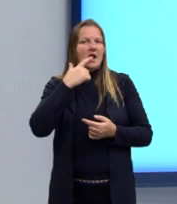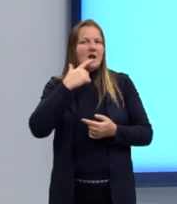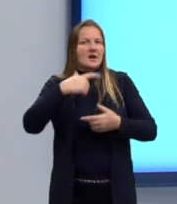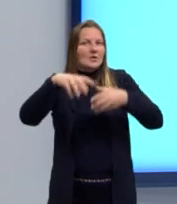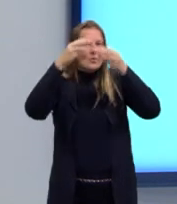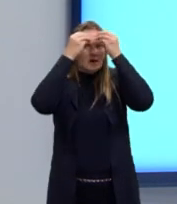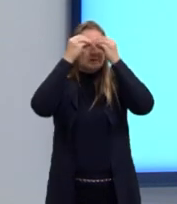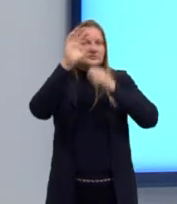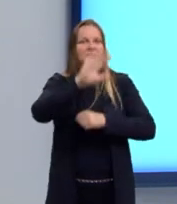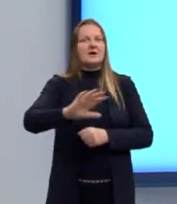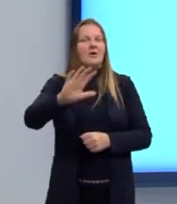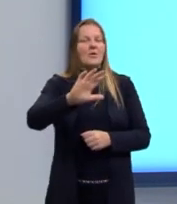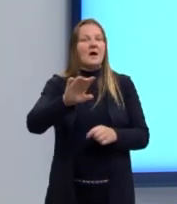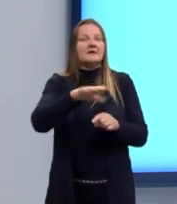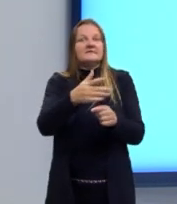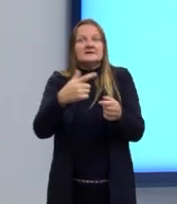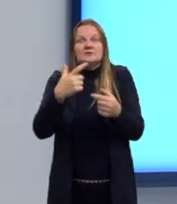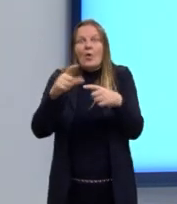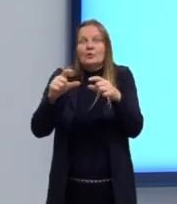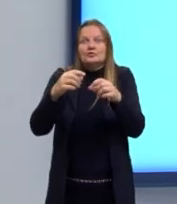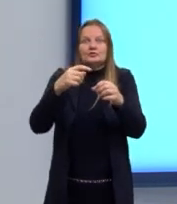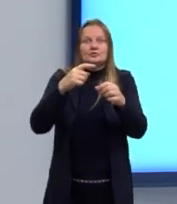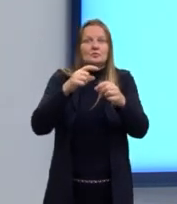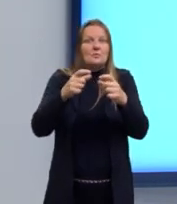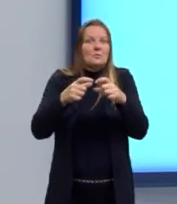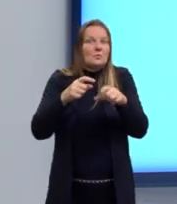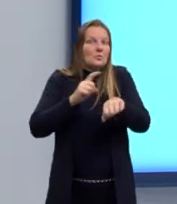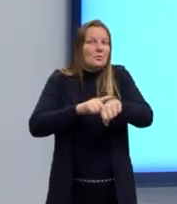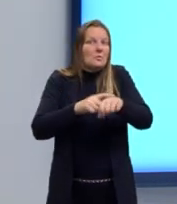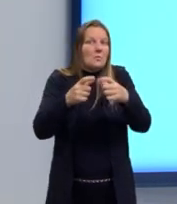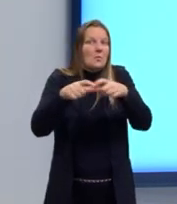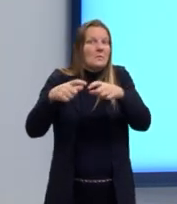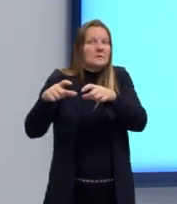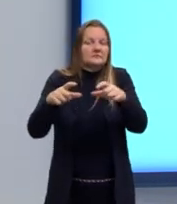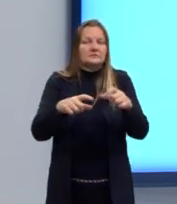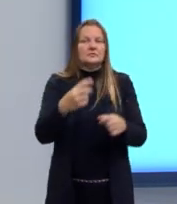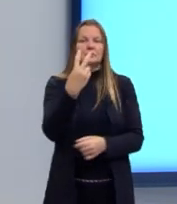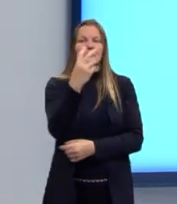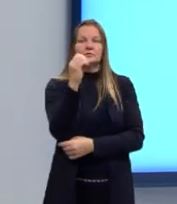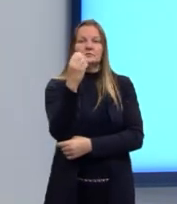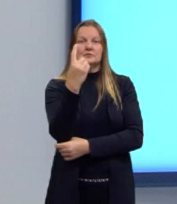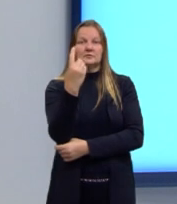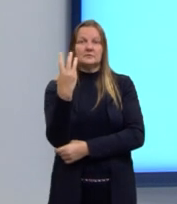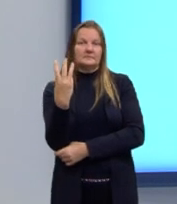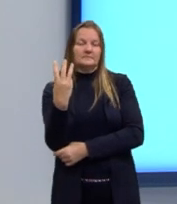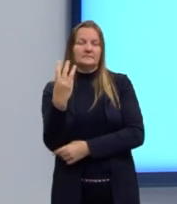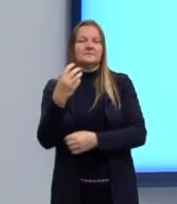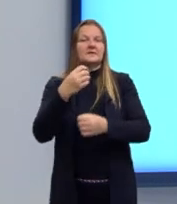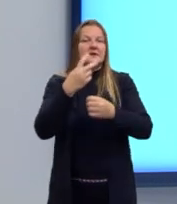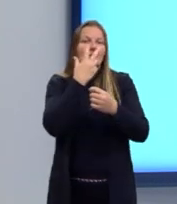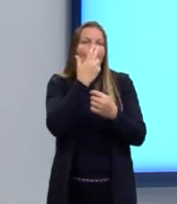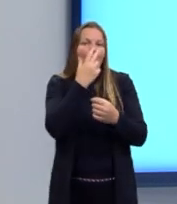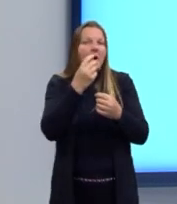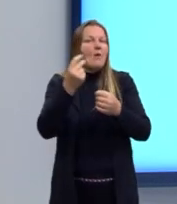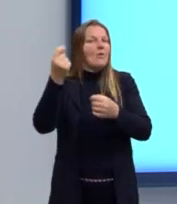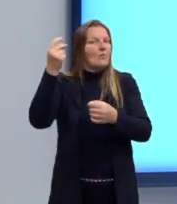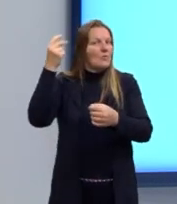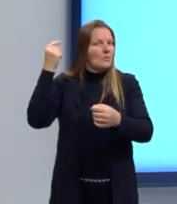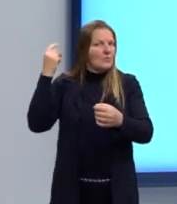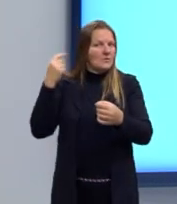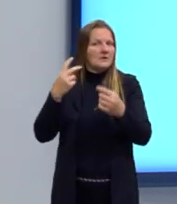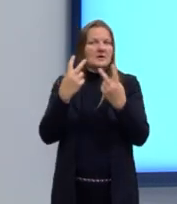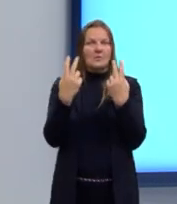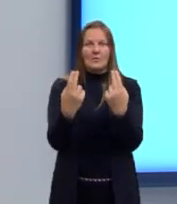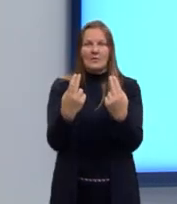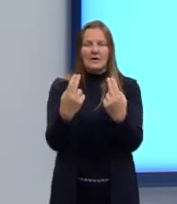especificamente que as questões aparecem Enem 2013 mesmo ano daquela questão polêmica